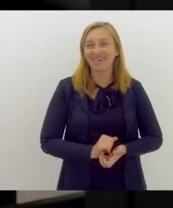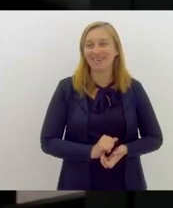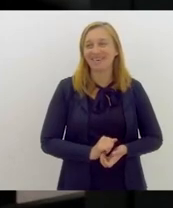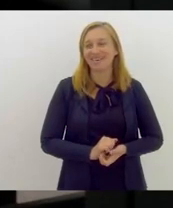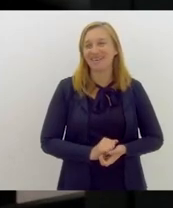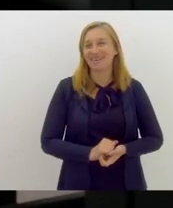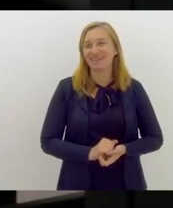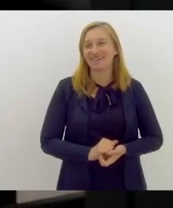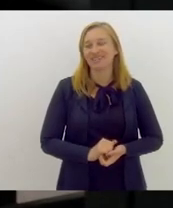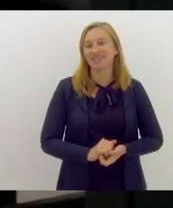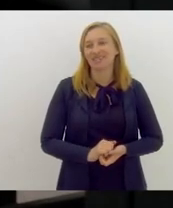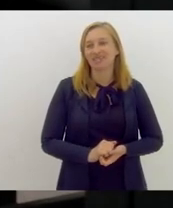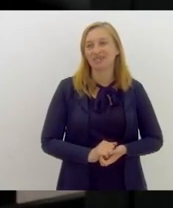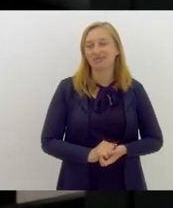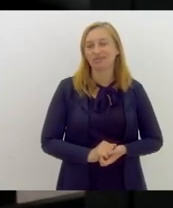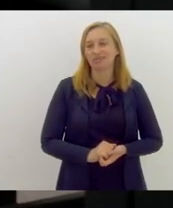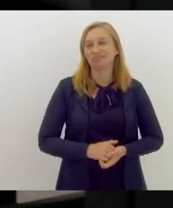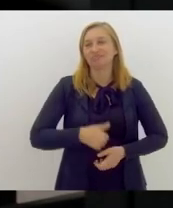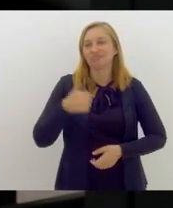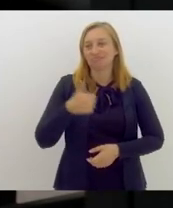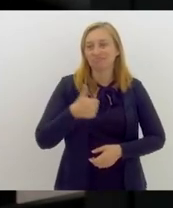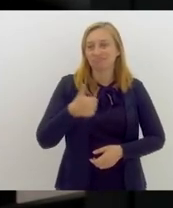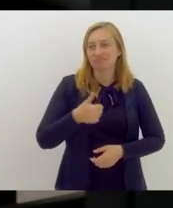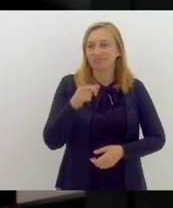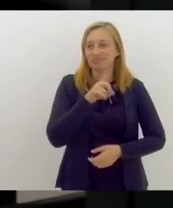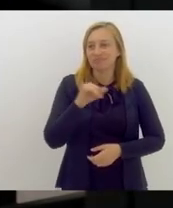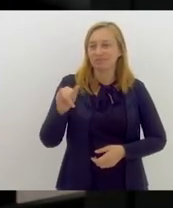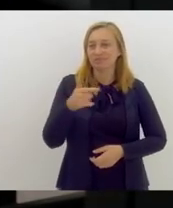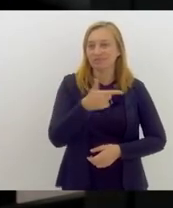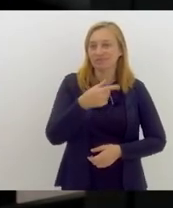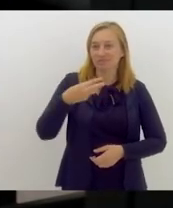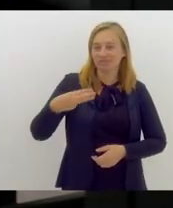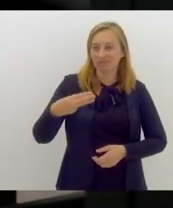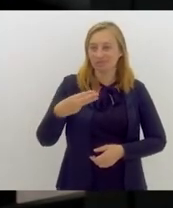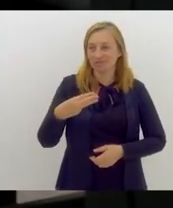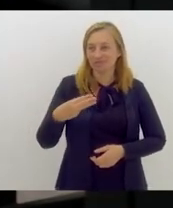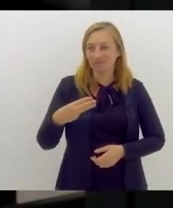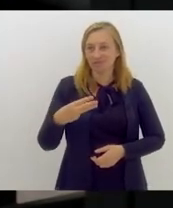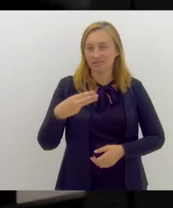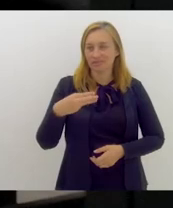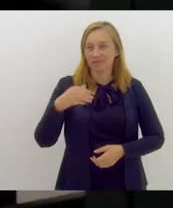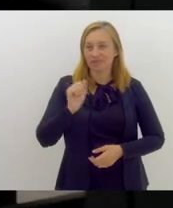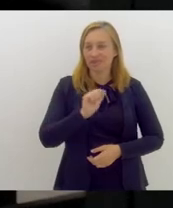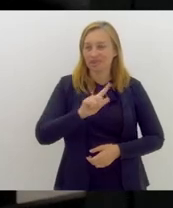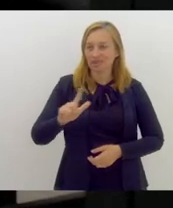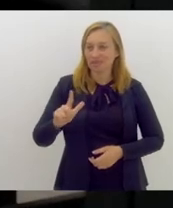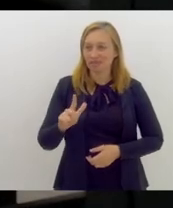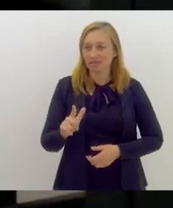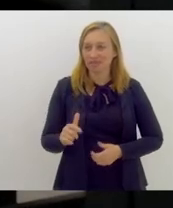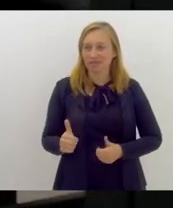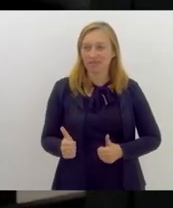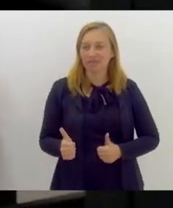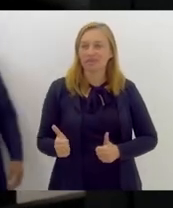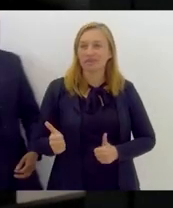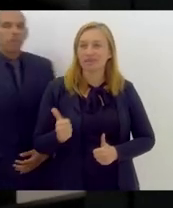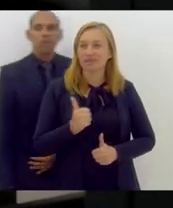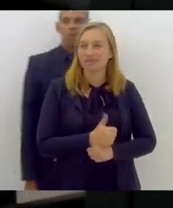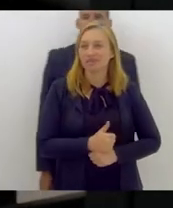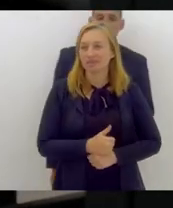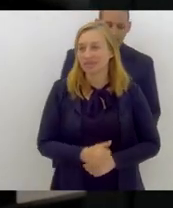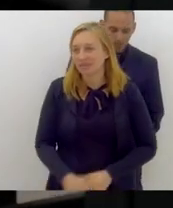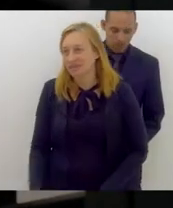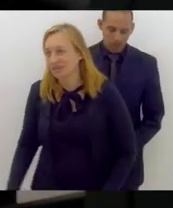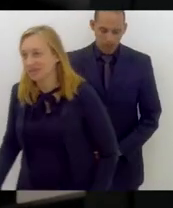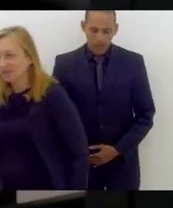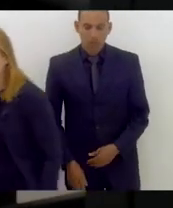entender bem essa história primeiro no dia 23 de janeiro é anel decidiu aplicar a penalidade por atraso